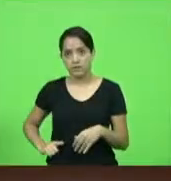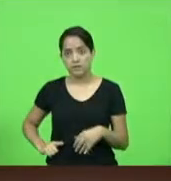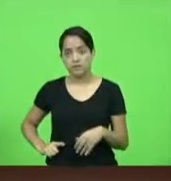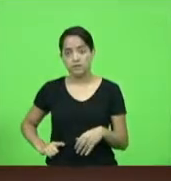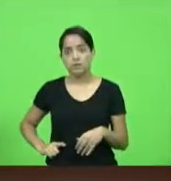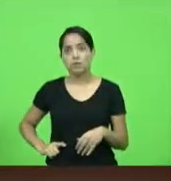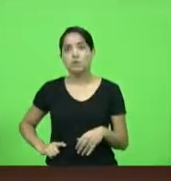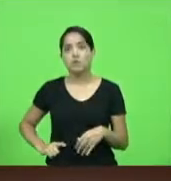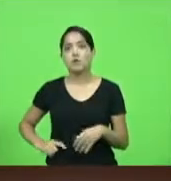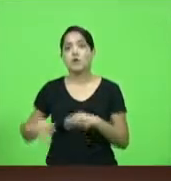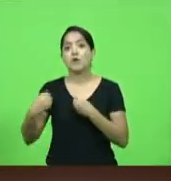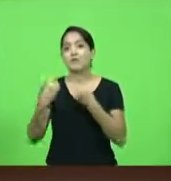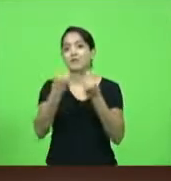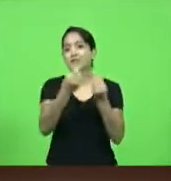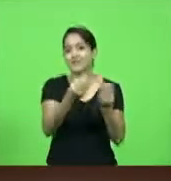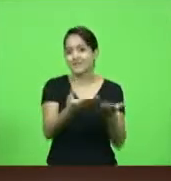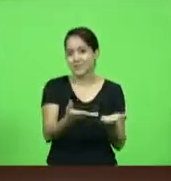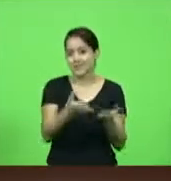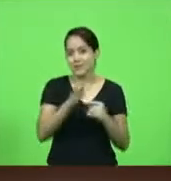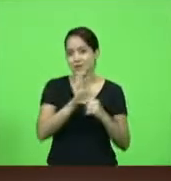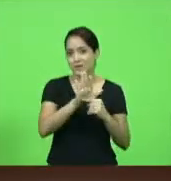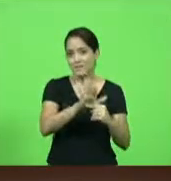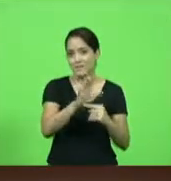ofereceu ajuda financeira